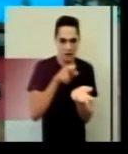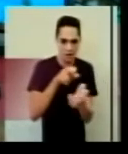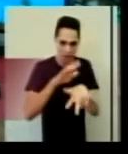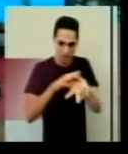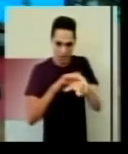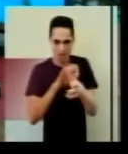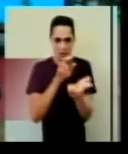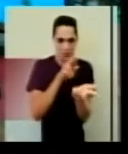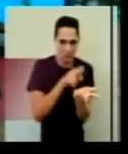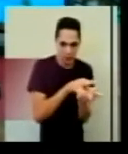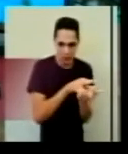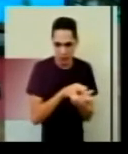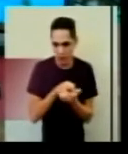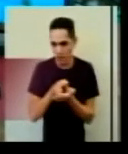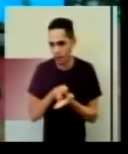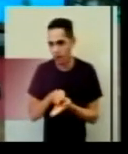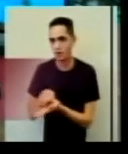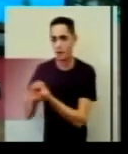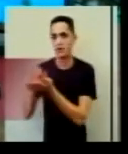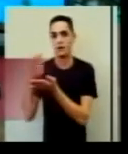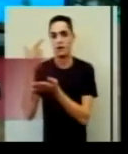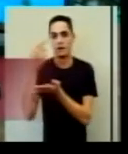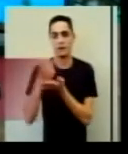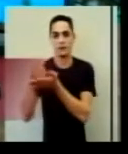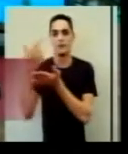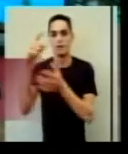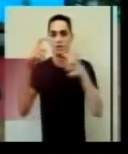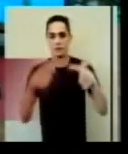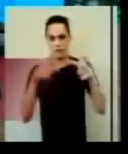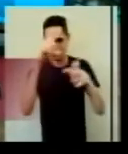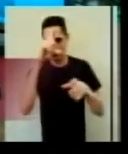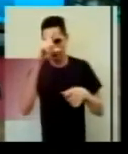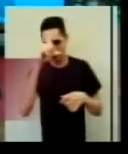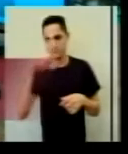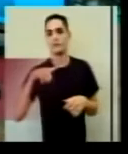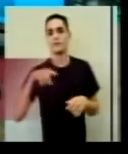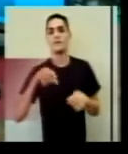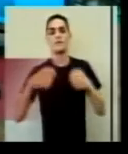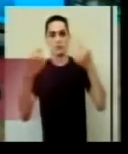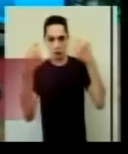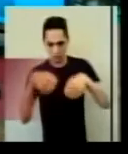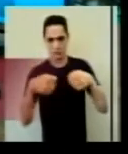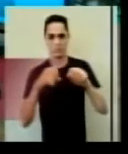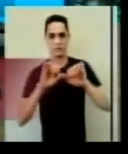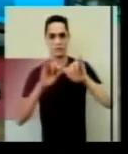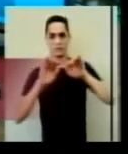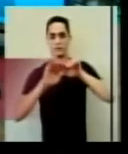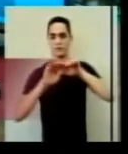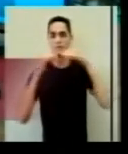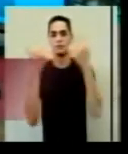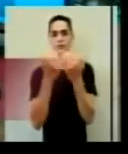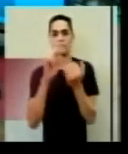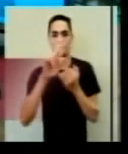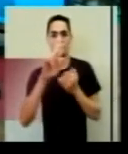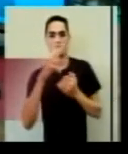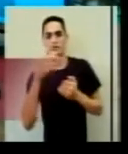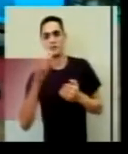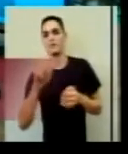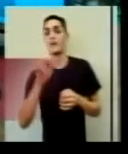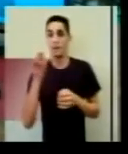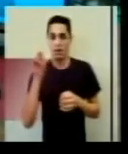hospital ou para uma UPA respiratória, nós temos todas as condições de atendê-lo aqui no